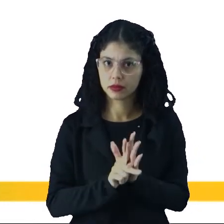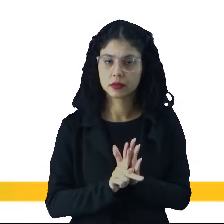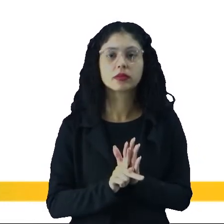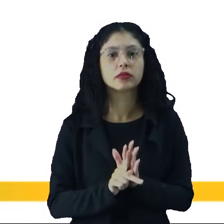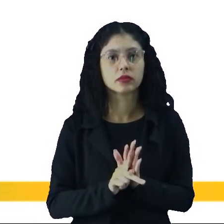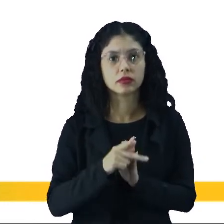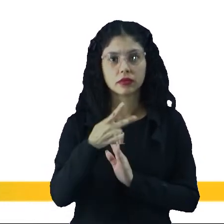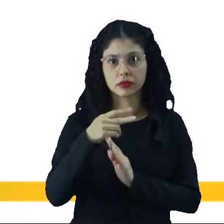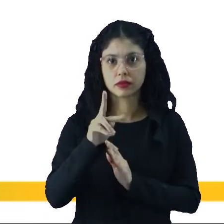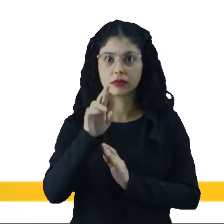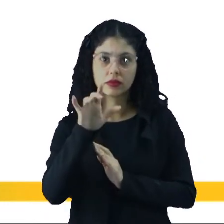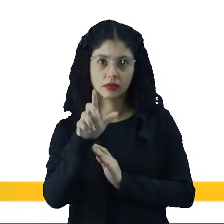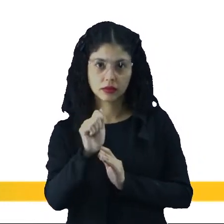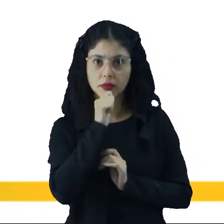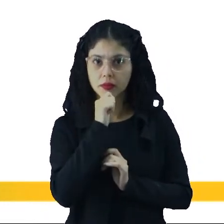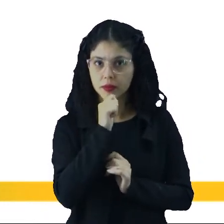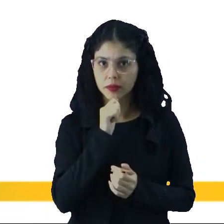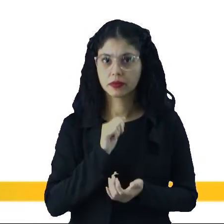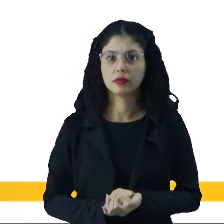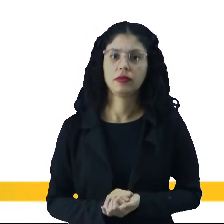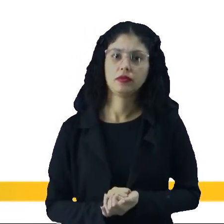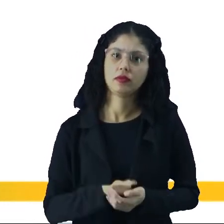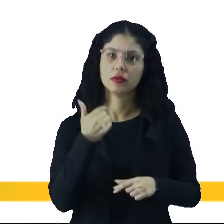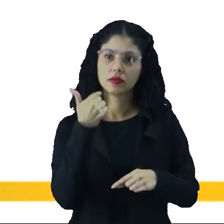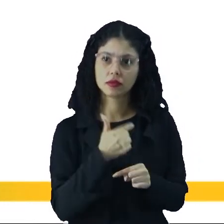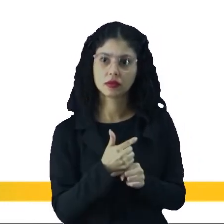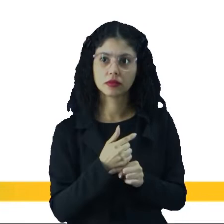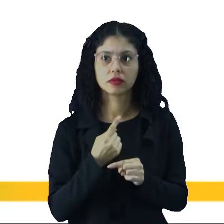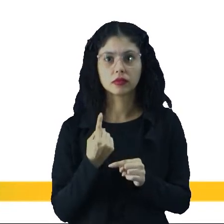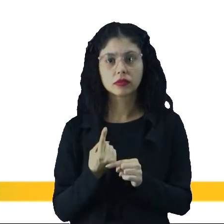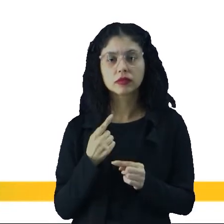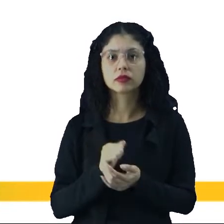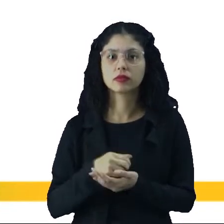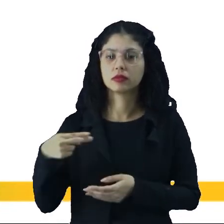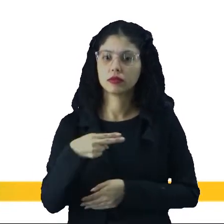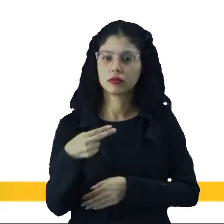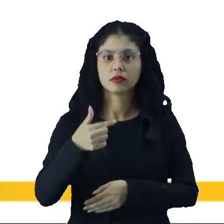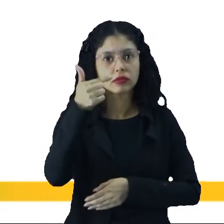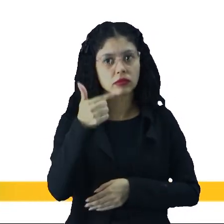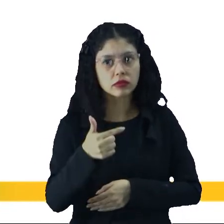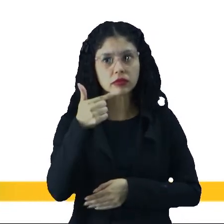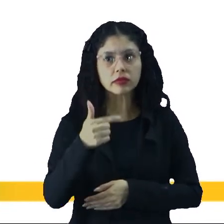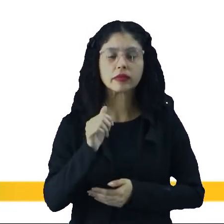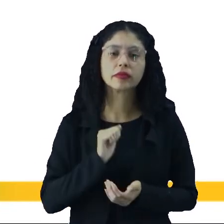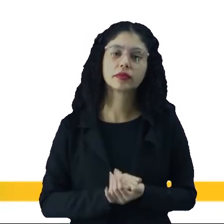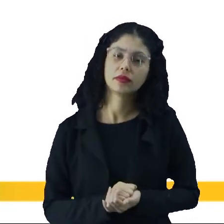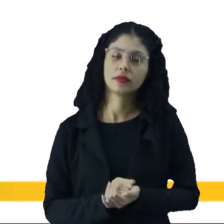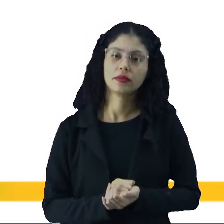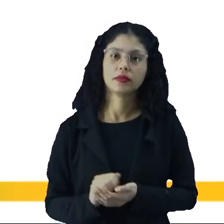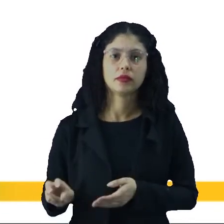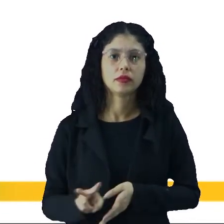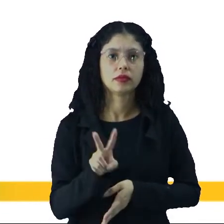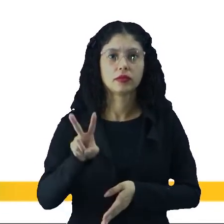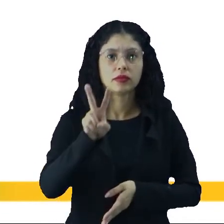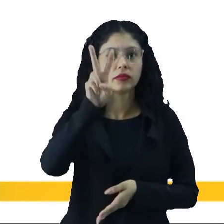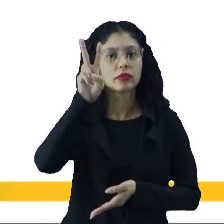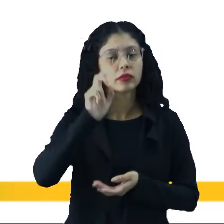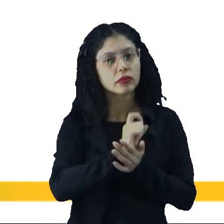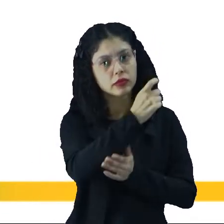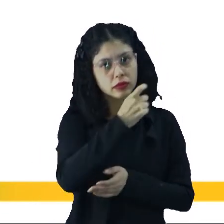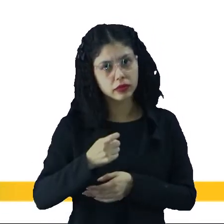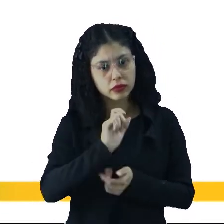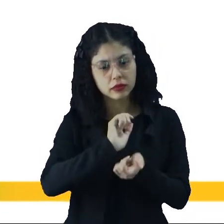de potência. Se o x é 1, 2 elevado a 1 é igual a 2. Vocês perceberam? Os valores de x